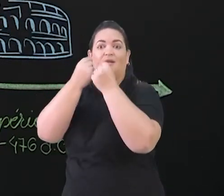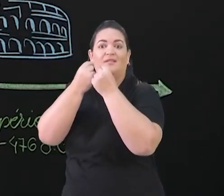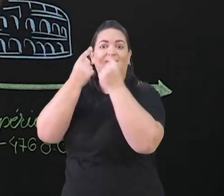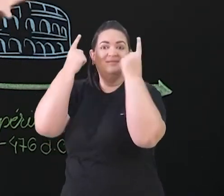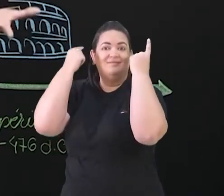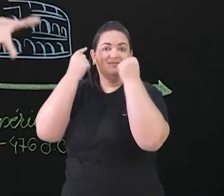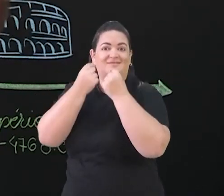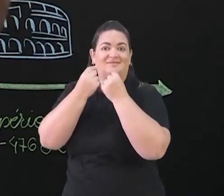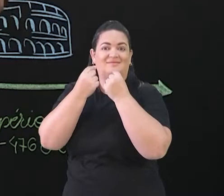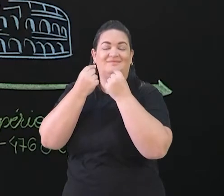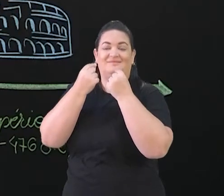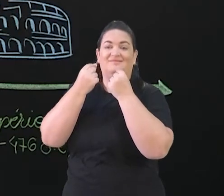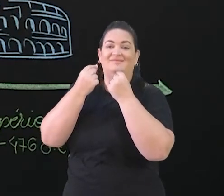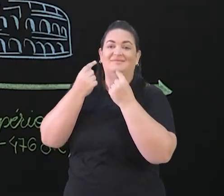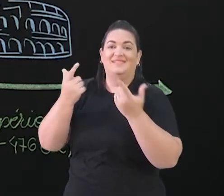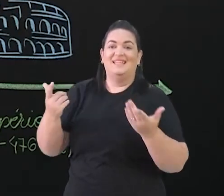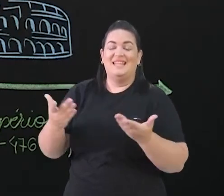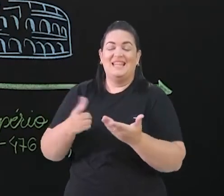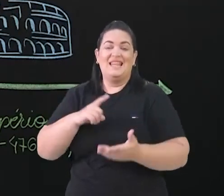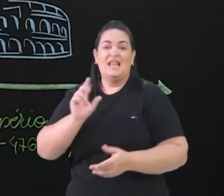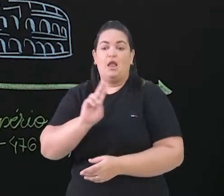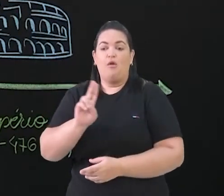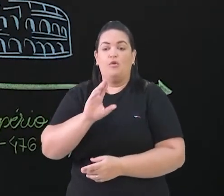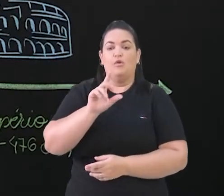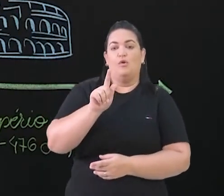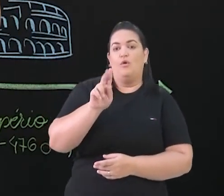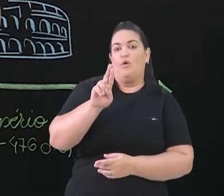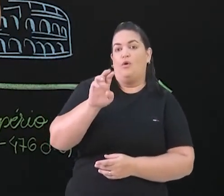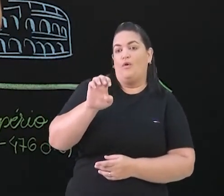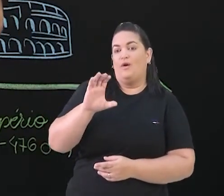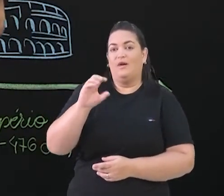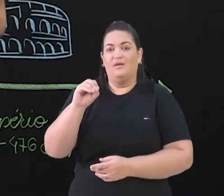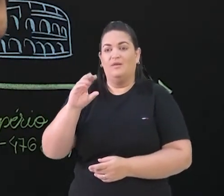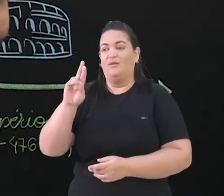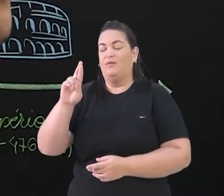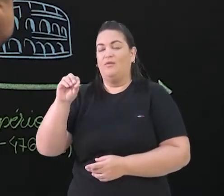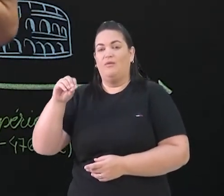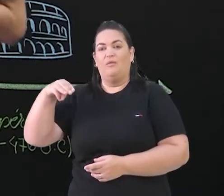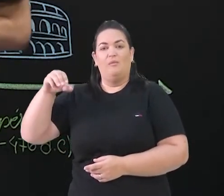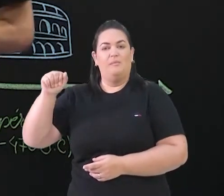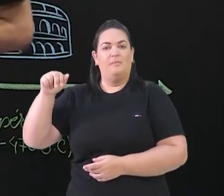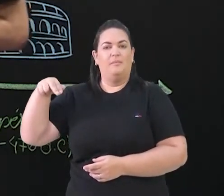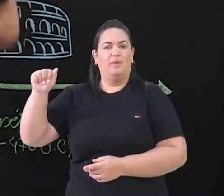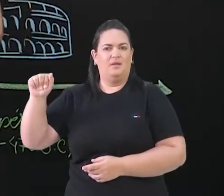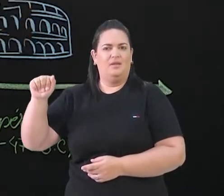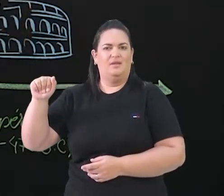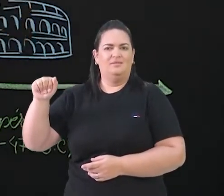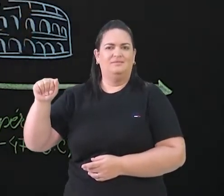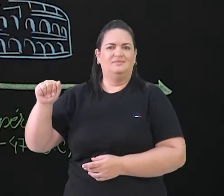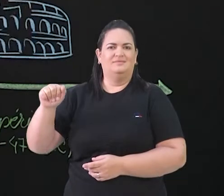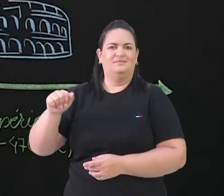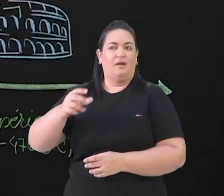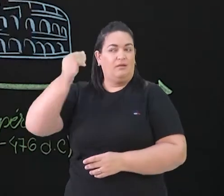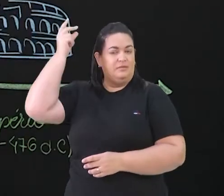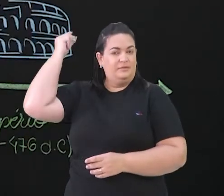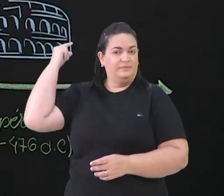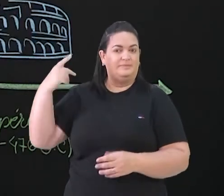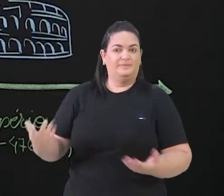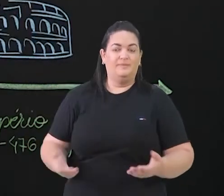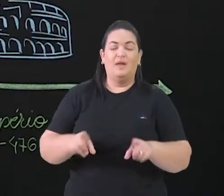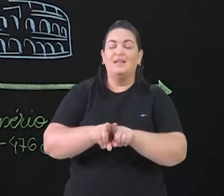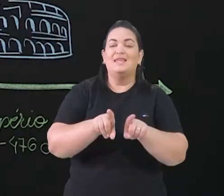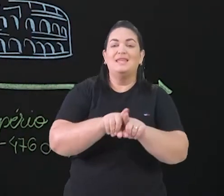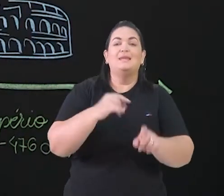fala em uma cultura greco-romana, para falar do período da Antiguidade. Outra coisa muito importante a